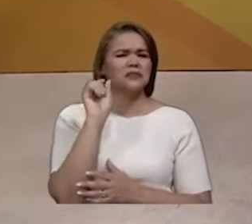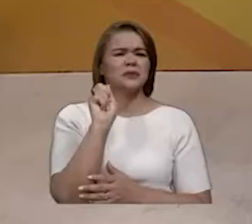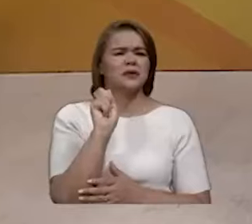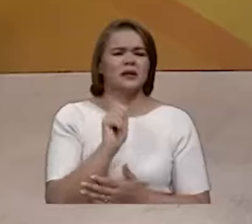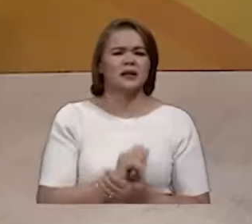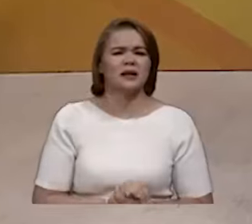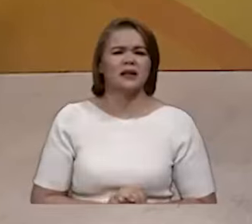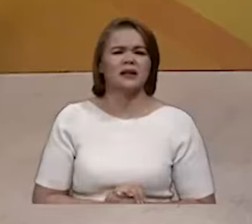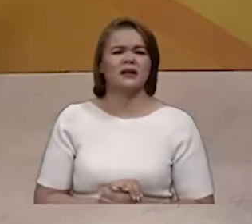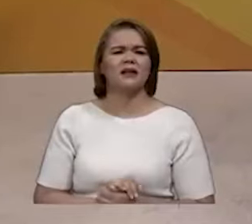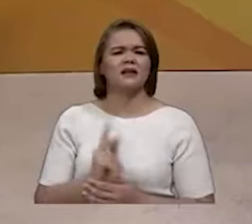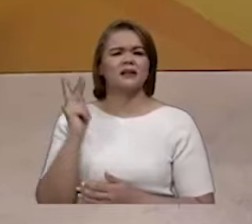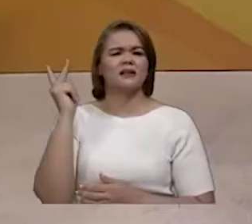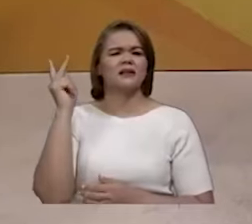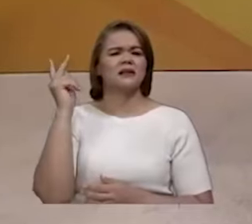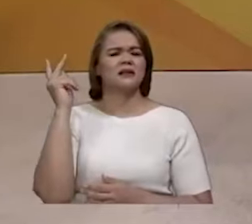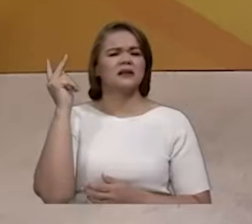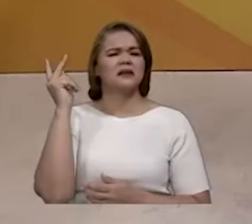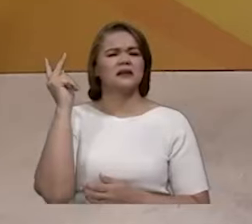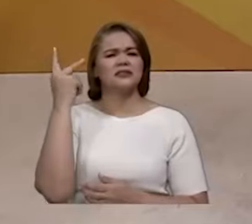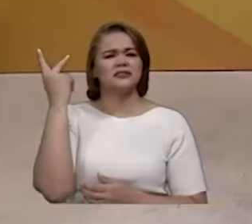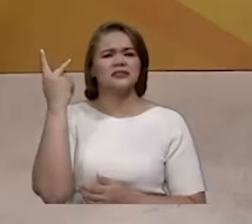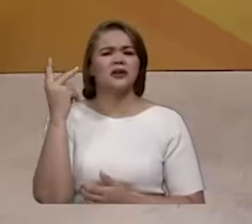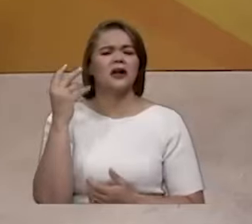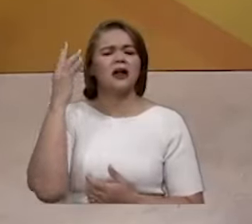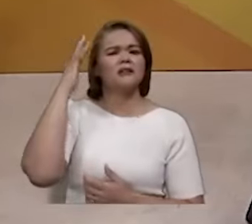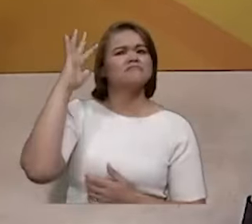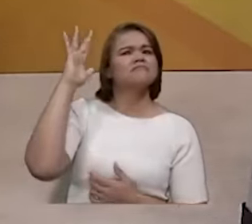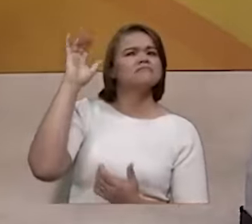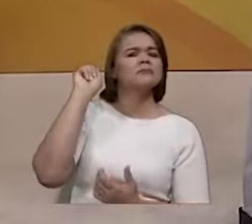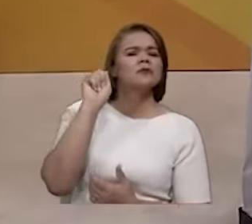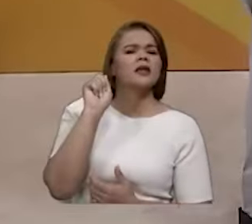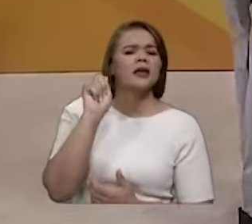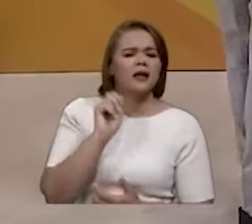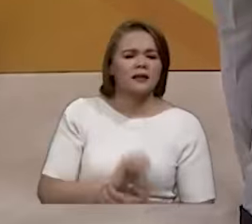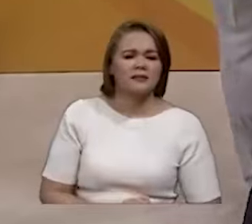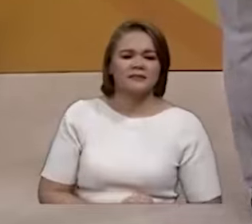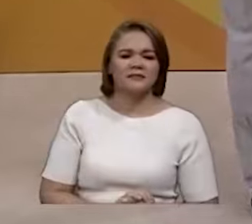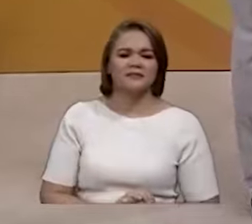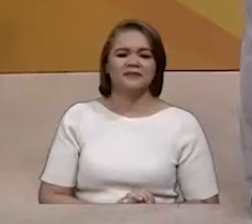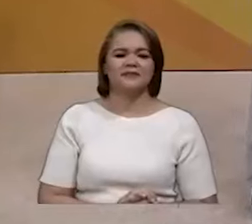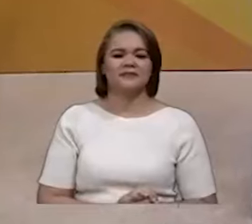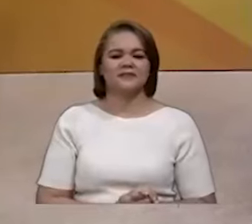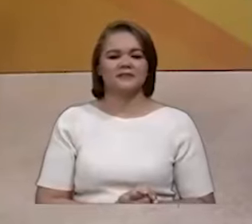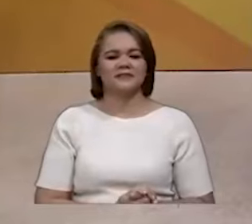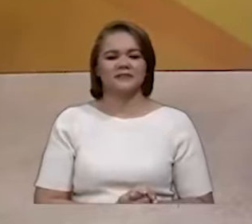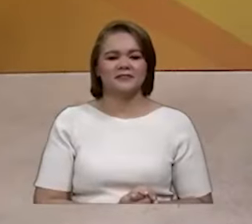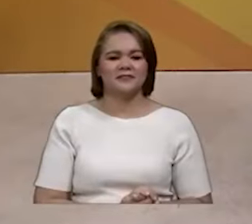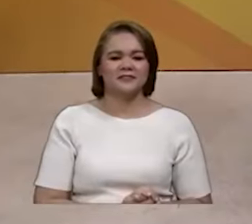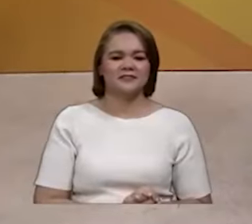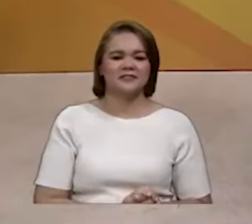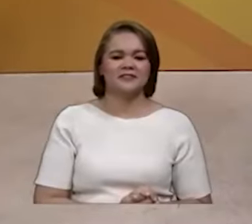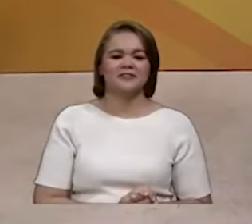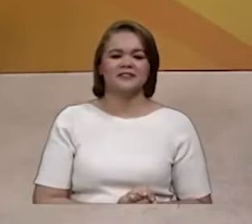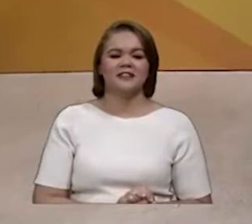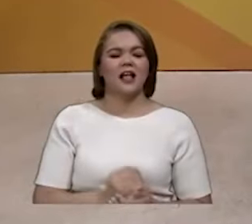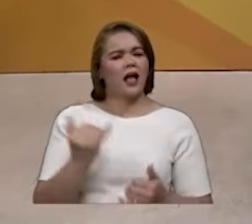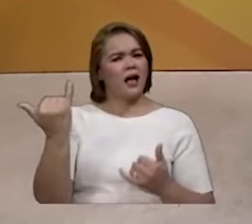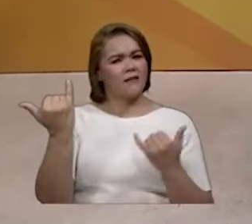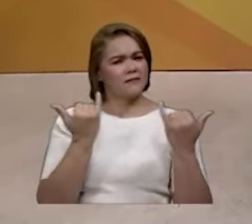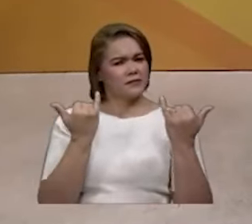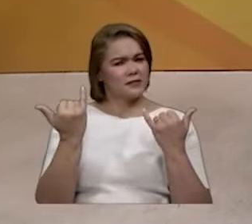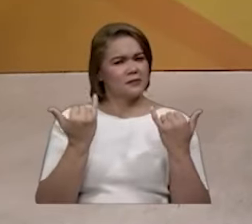Que histórias, que sonho de Ícaro é esse? Ei, e meu aí, amigo Lohan minha Lima, gente? Conte pra gente que a gente tá